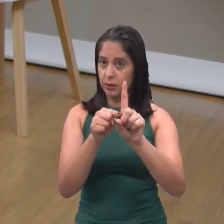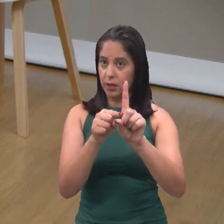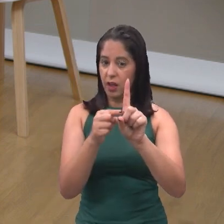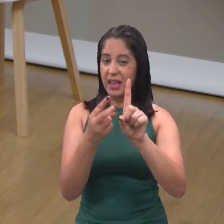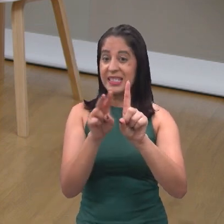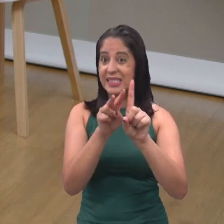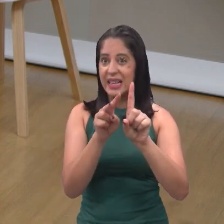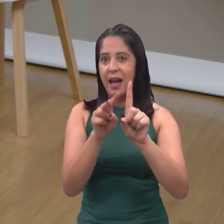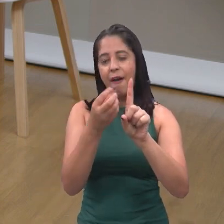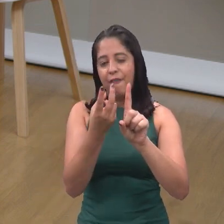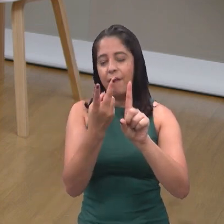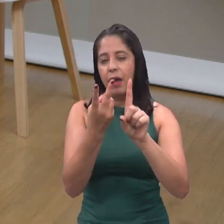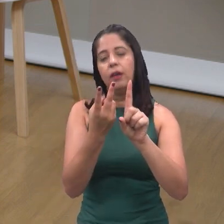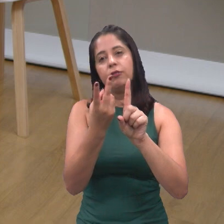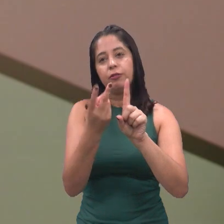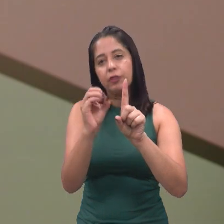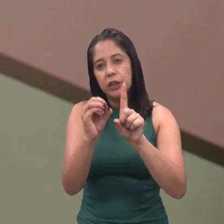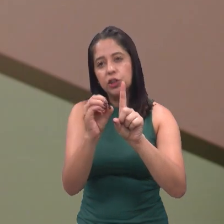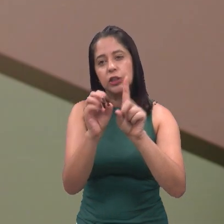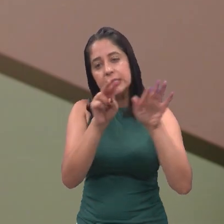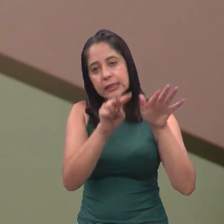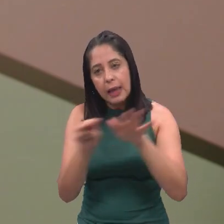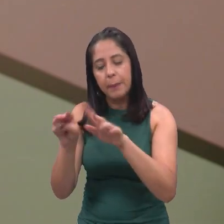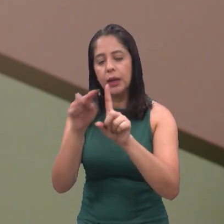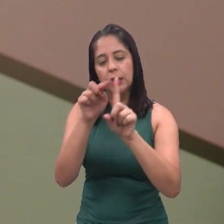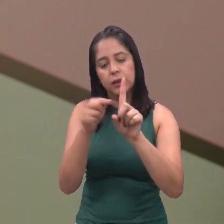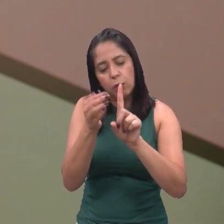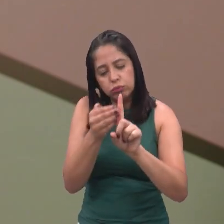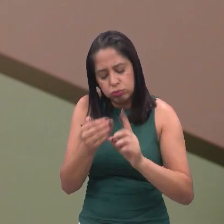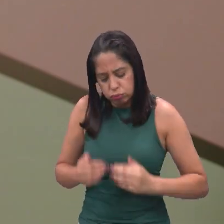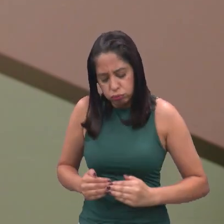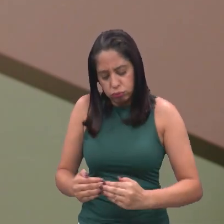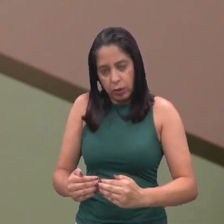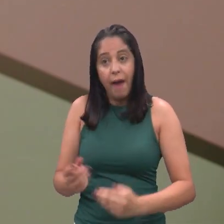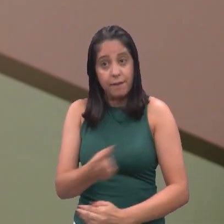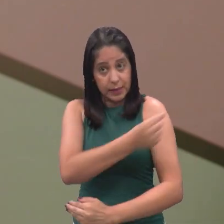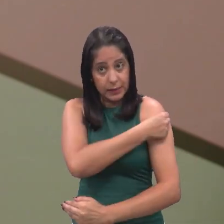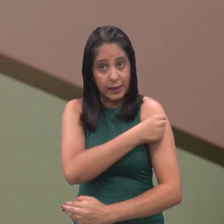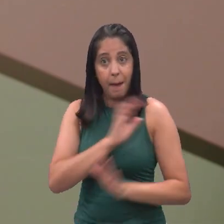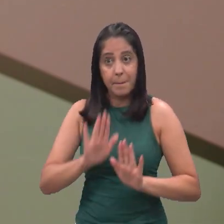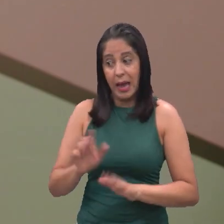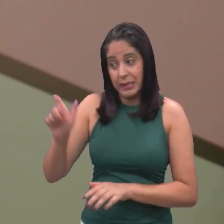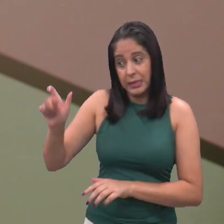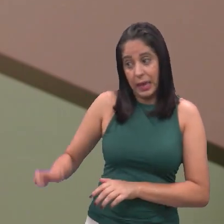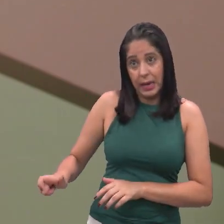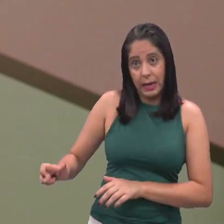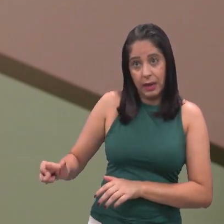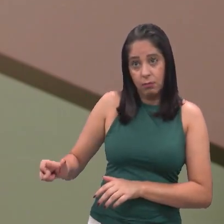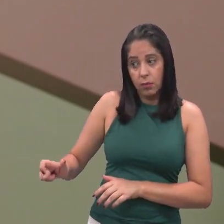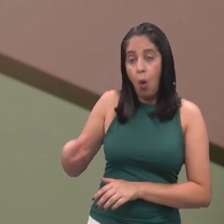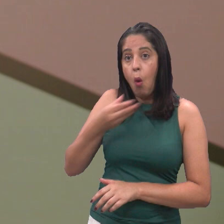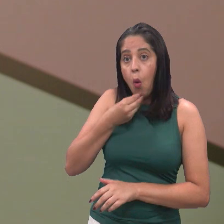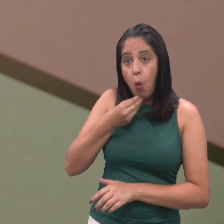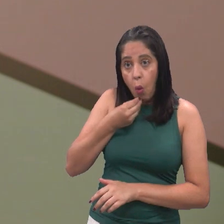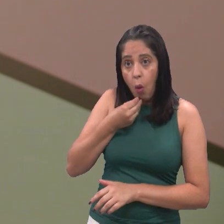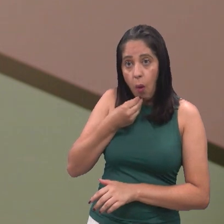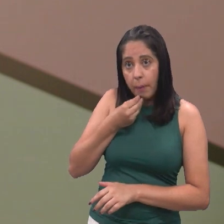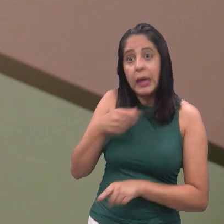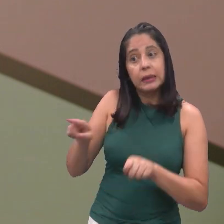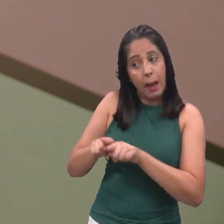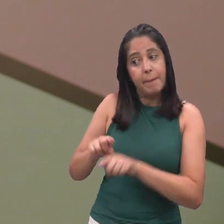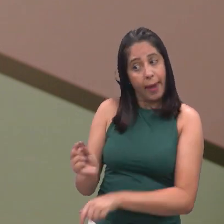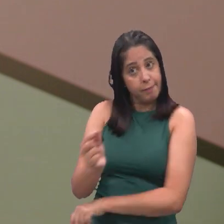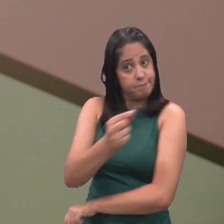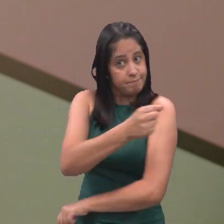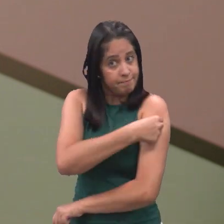ela faça a vacina. Mas o pai também precisa tomar, porque de repente a gestante tomou. O intuito dela tomar é que